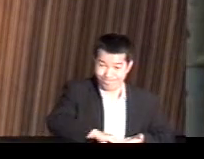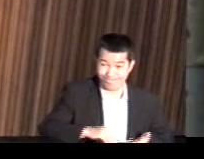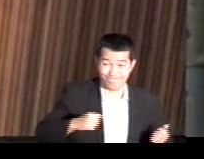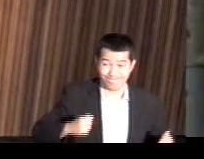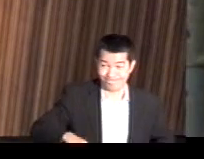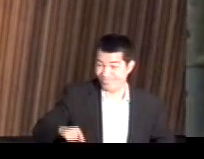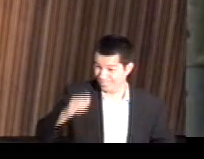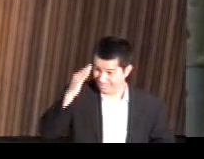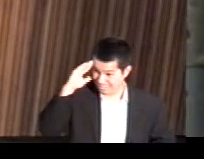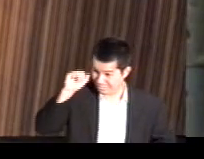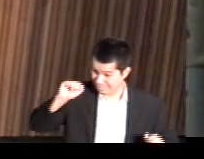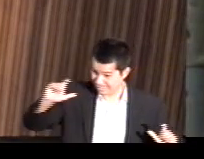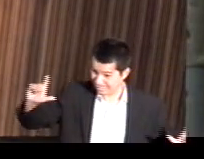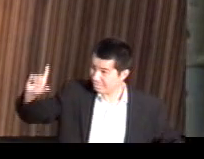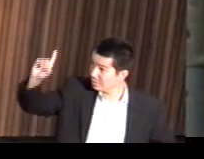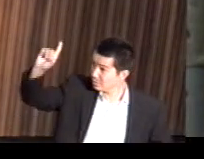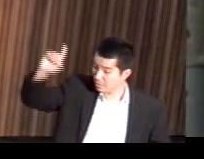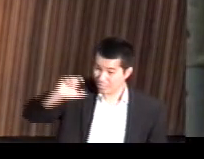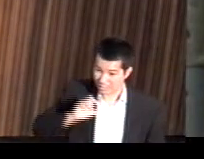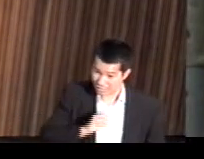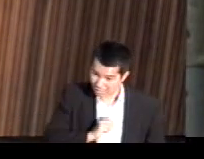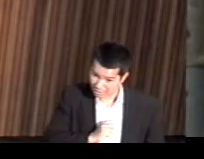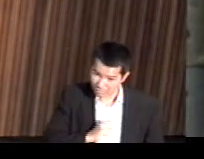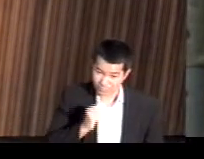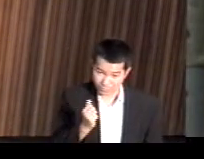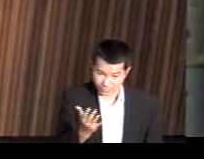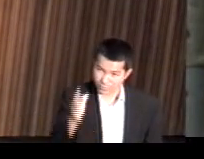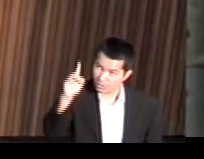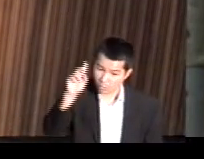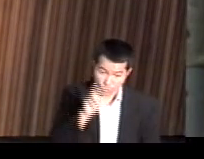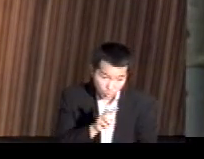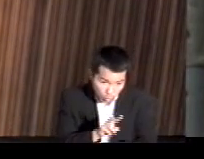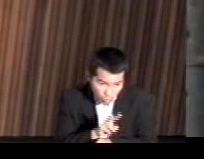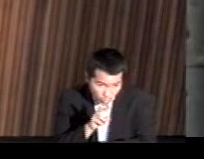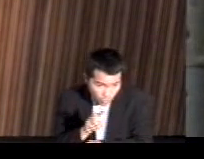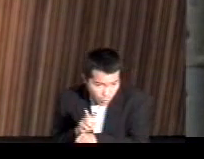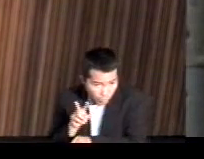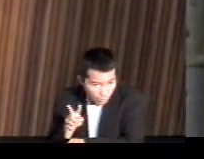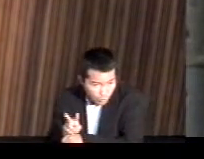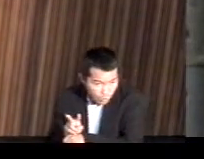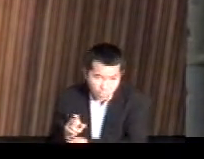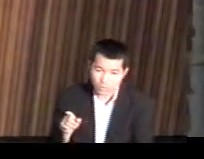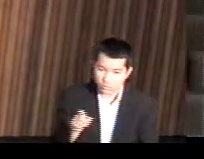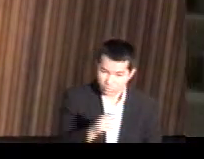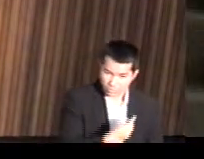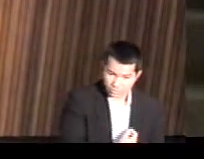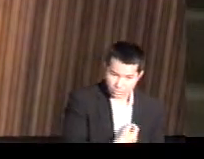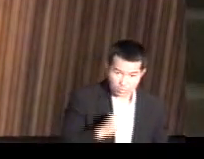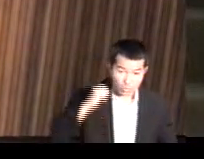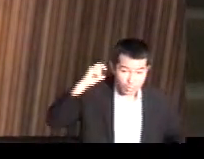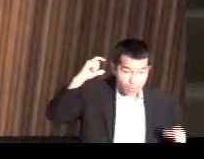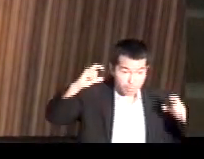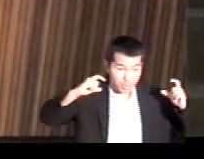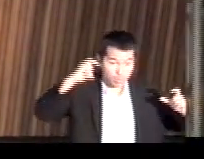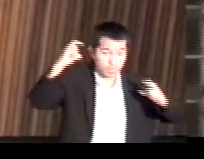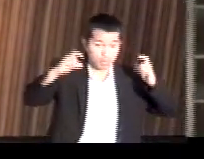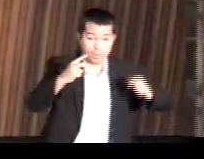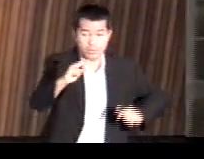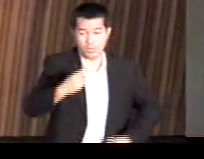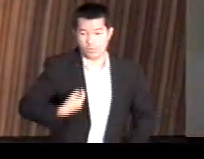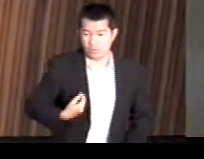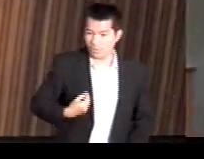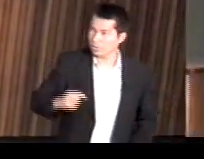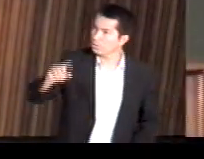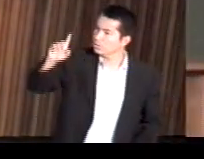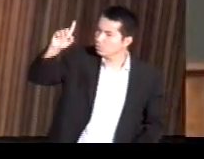te ama. Ele é Deus que cuida de você. Ele é Deus que se importa. Ele é Deus que quer intervir.